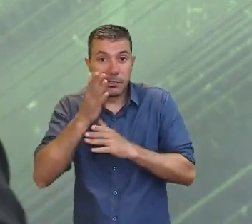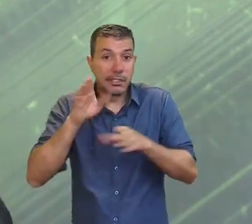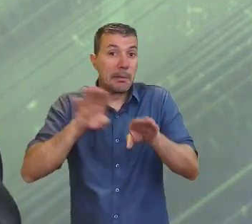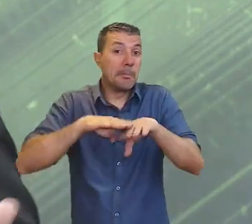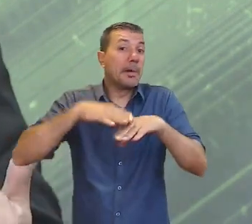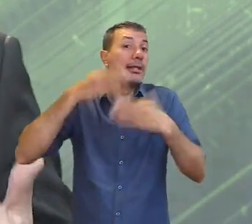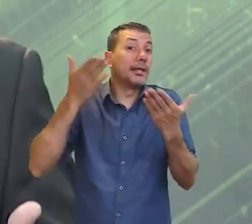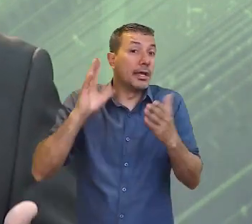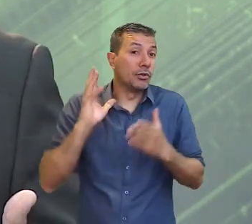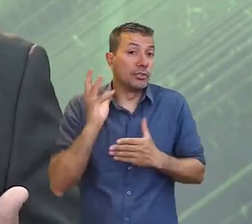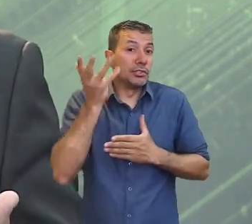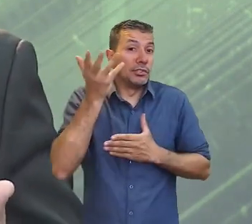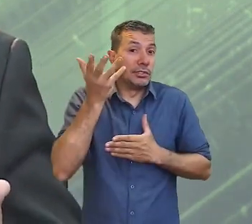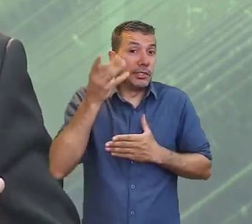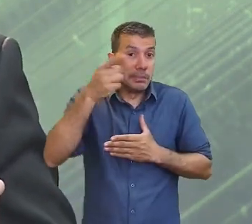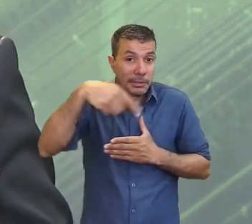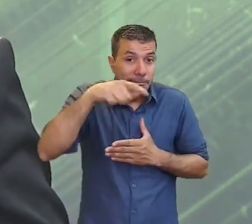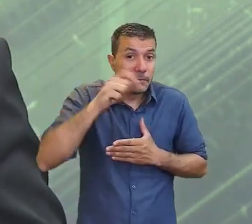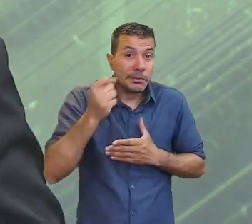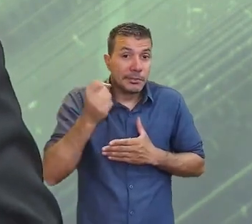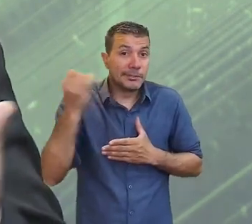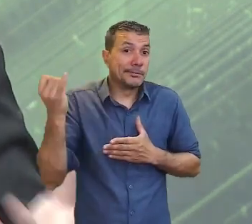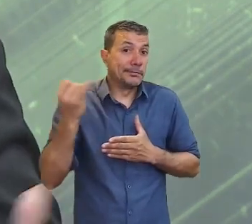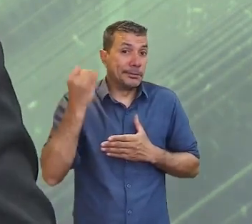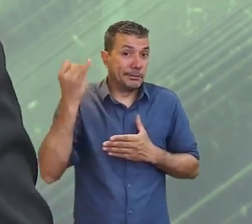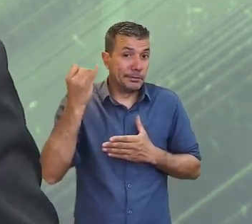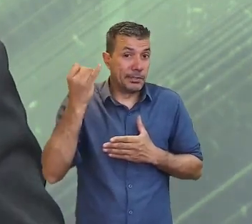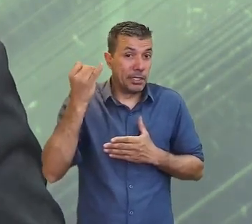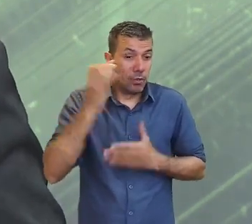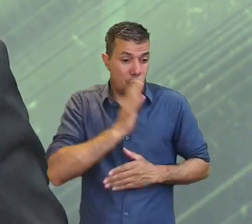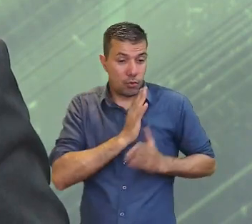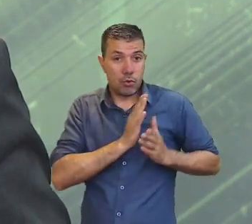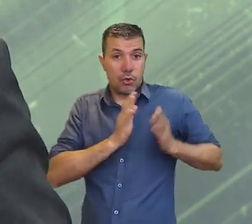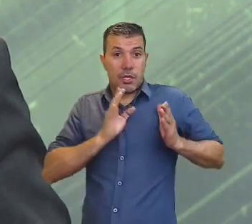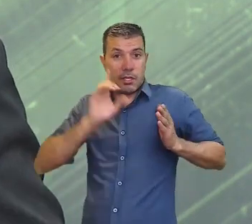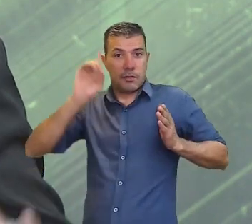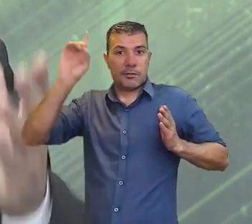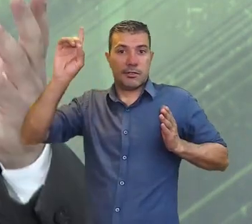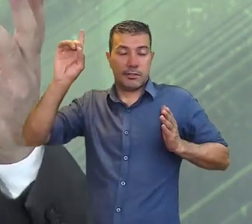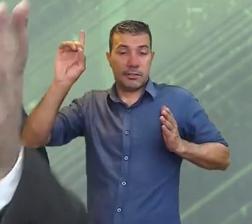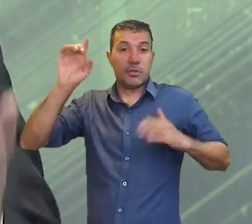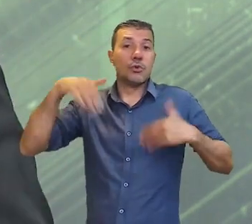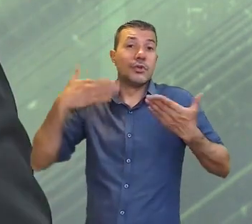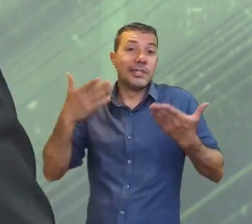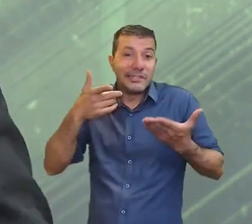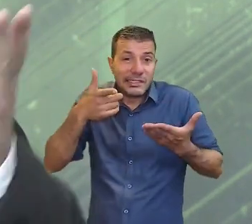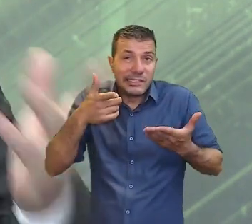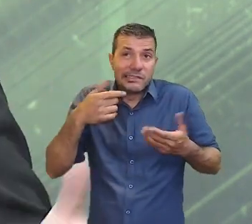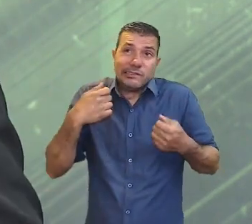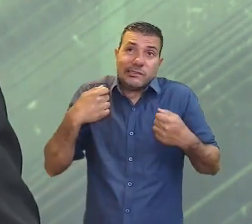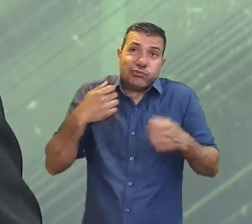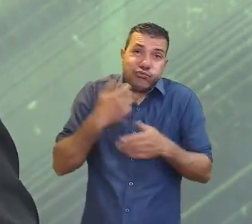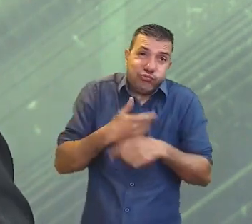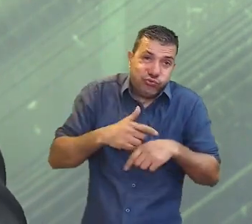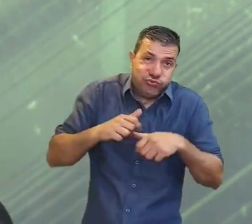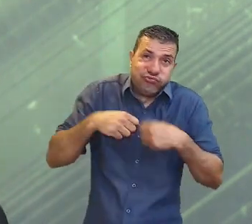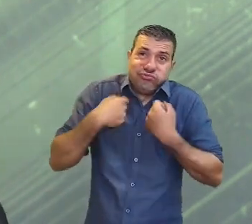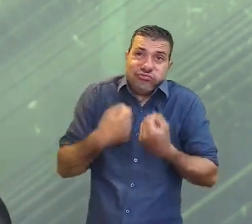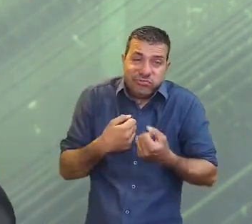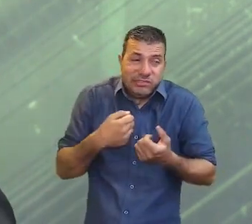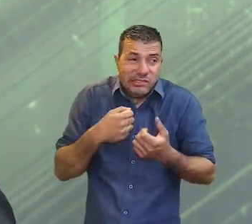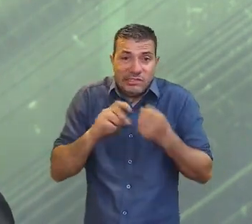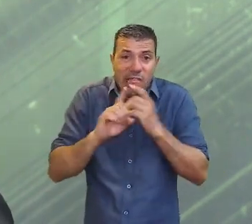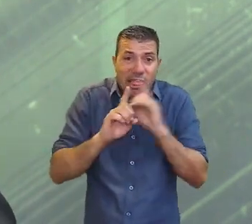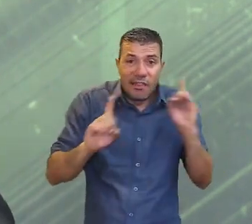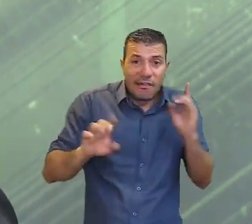mas para que isso aconteça, eu e vocês temos que estar também dispostos a abrir o coração para Jesus. Por que que você ainda insiste tanto em viver uma vida distante